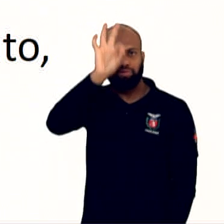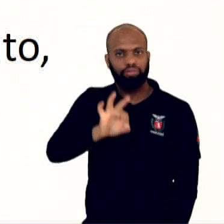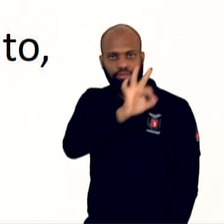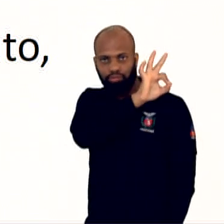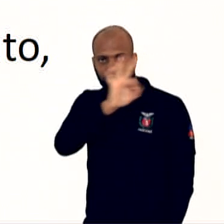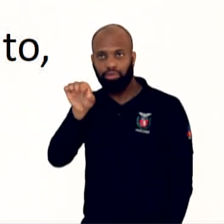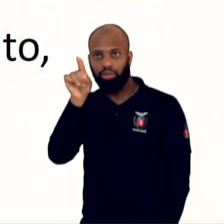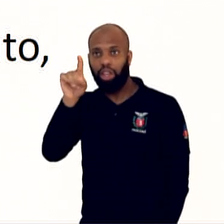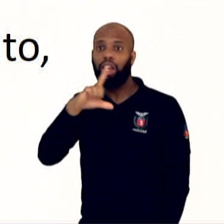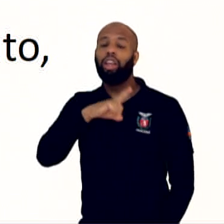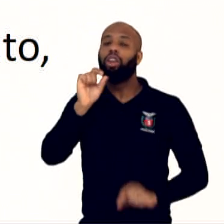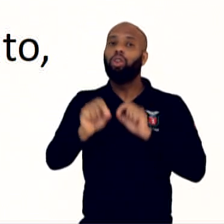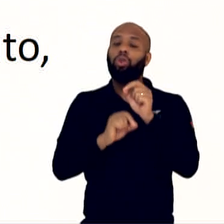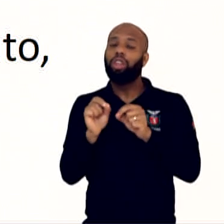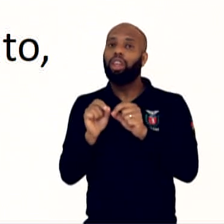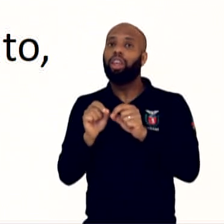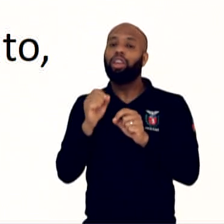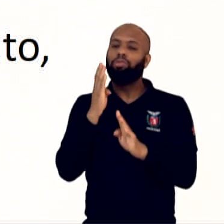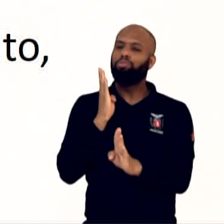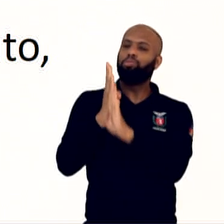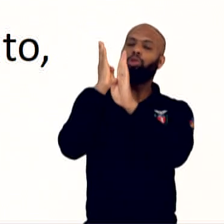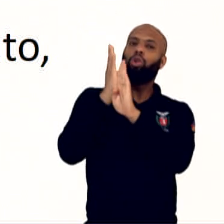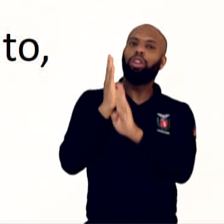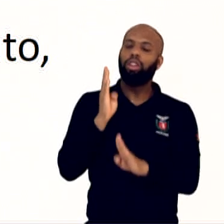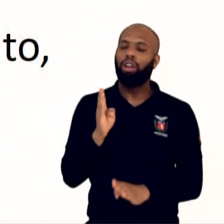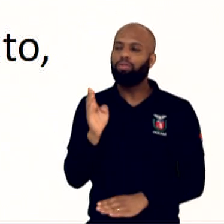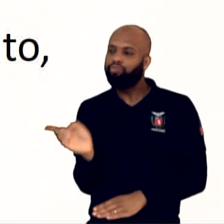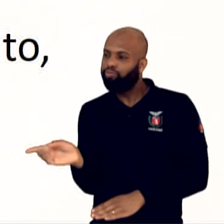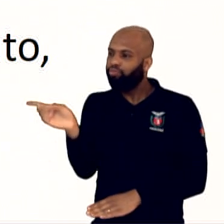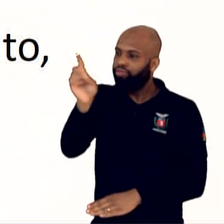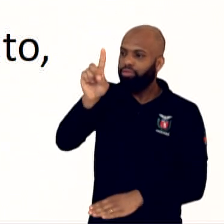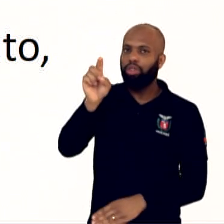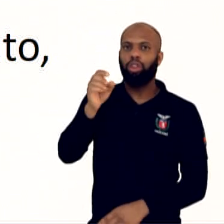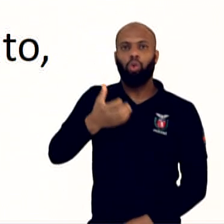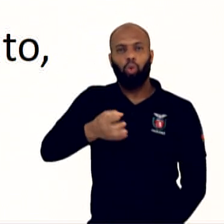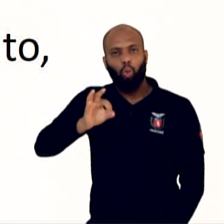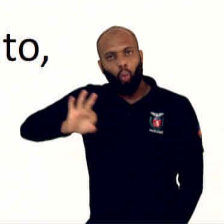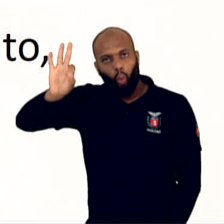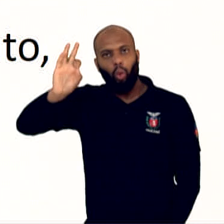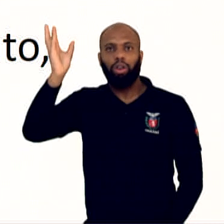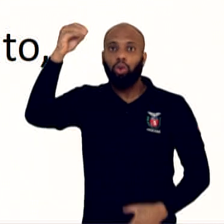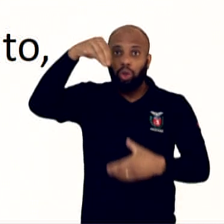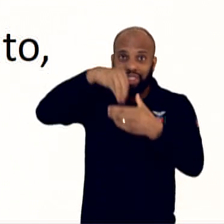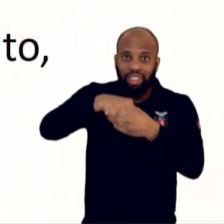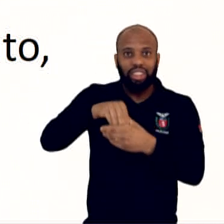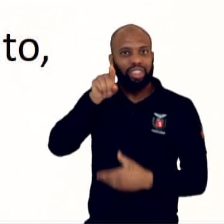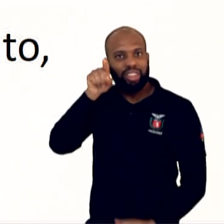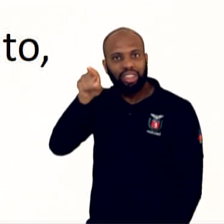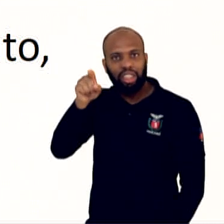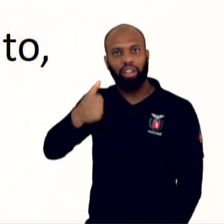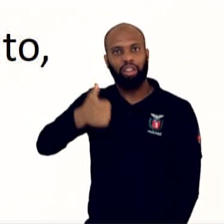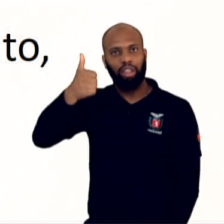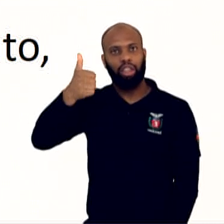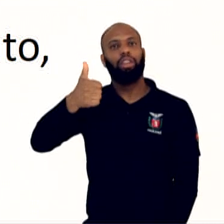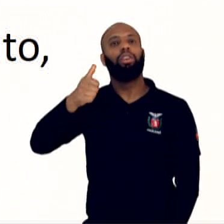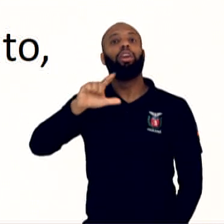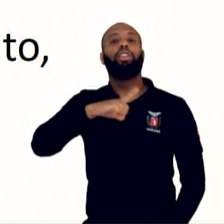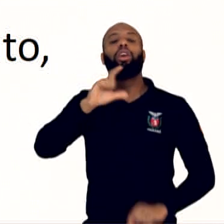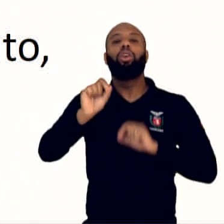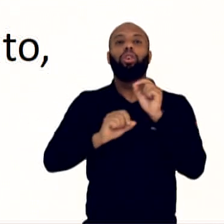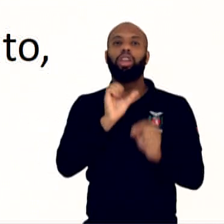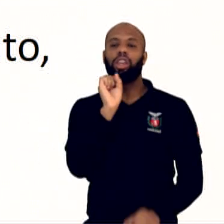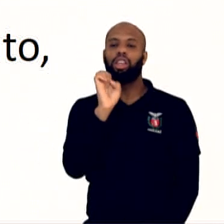positivo do primeiro quadrante, cujas razões trigonométricas, seno, cosseno e tangente, tenham em valor